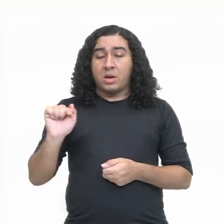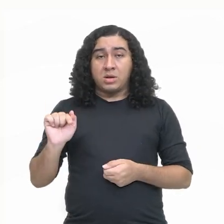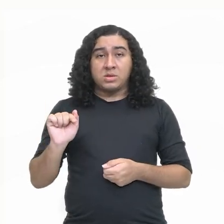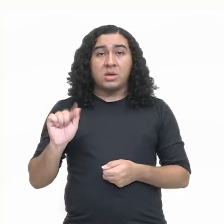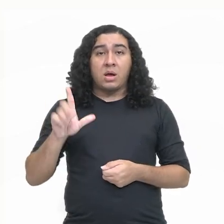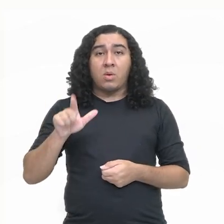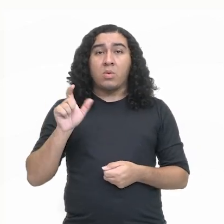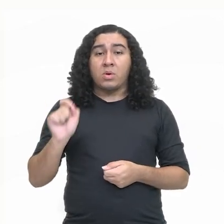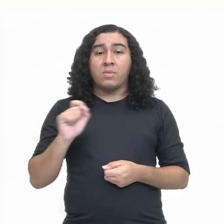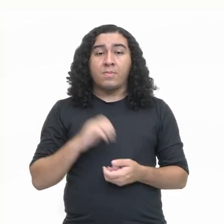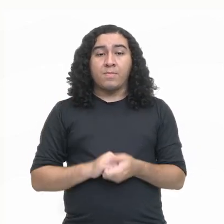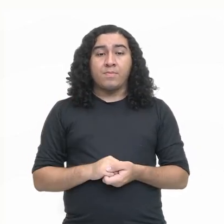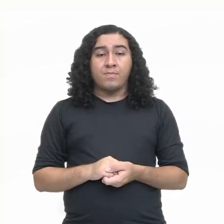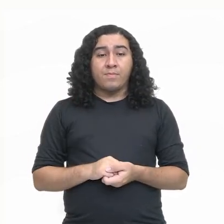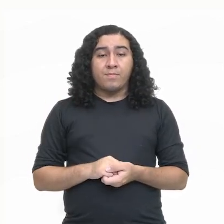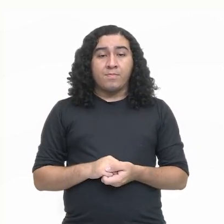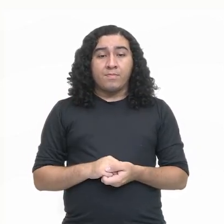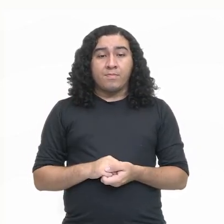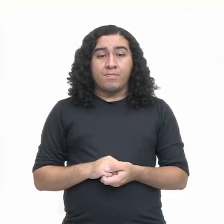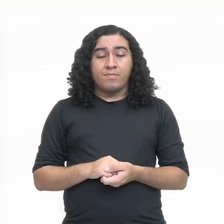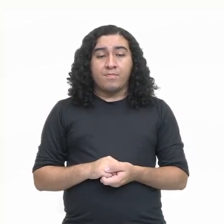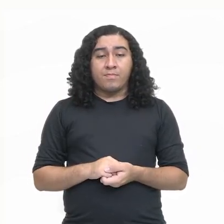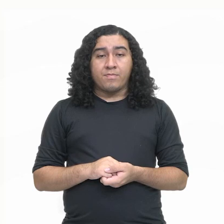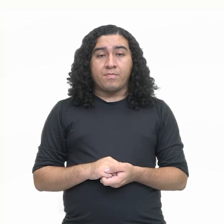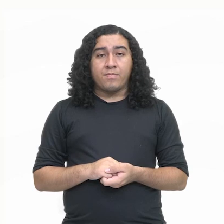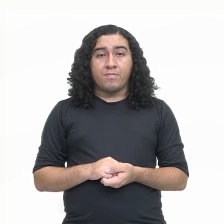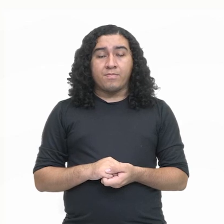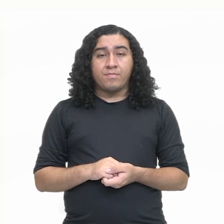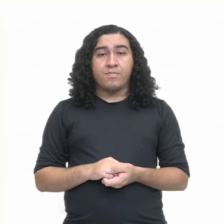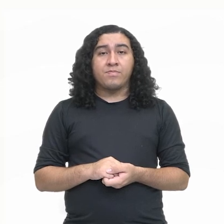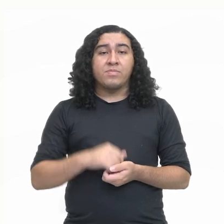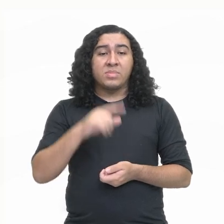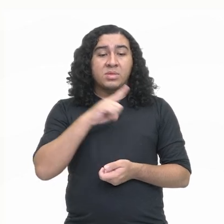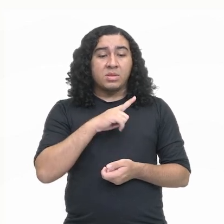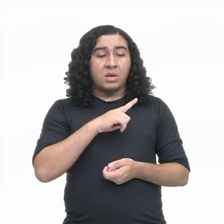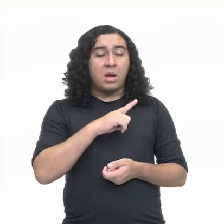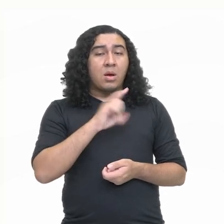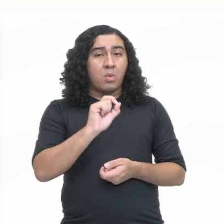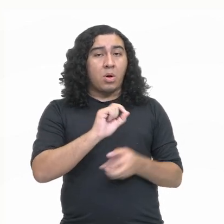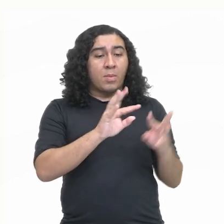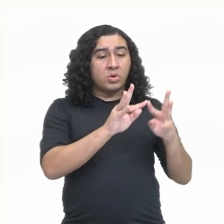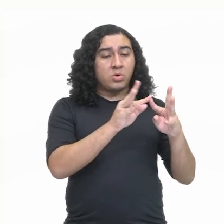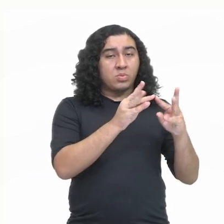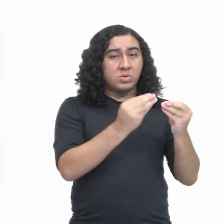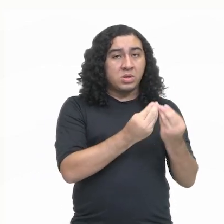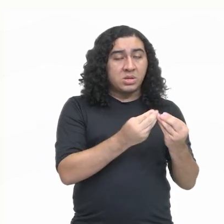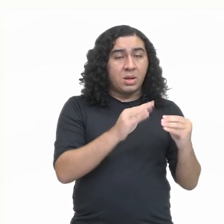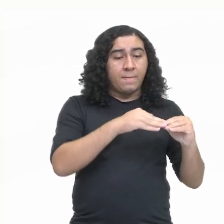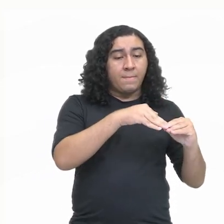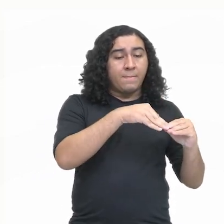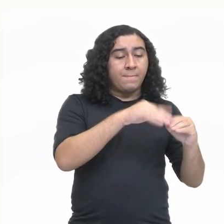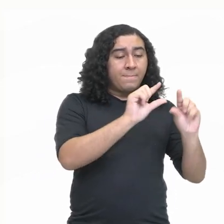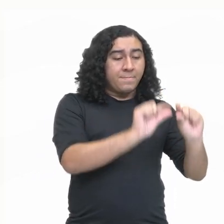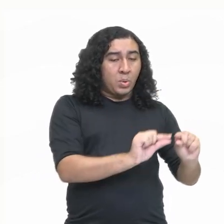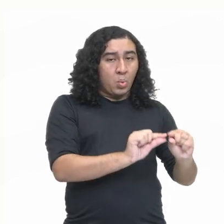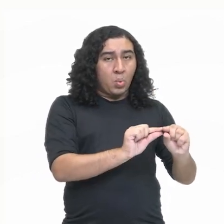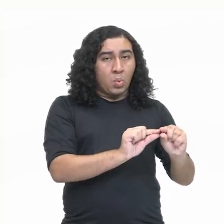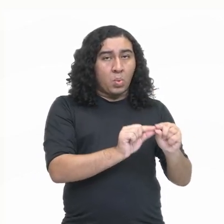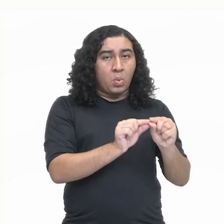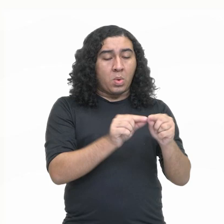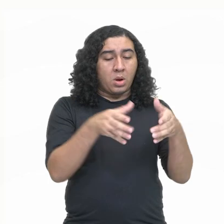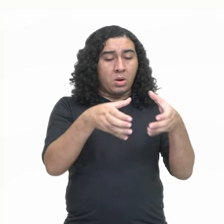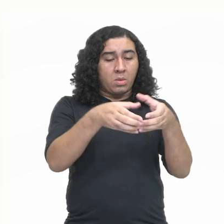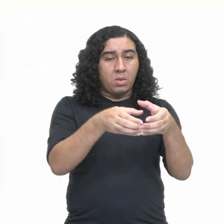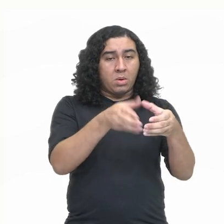é quando eu tenho um meio menos concentrado em soluto e o outro meio